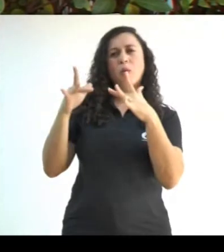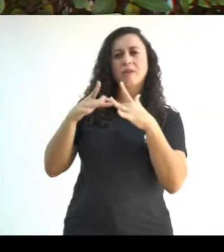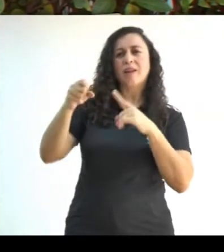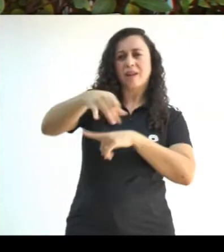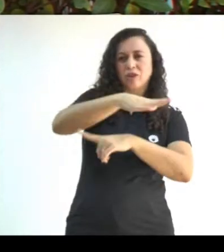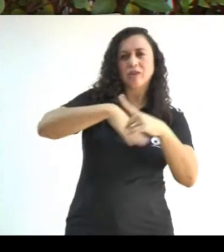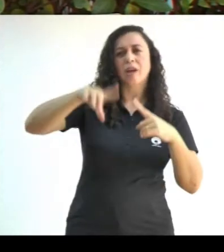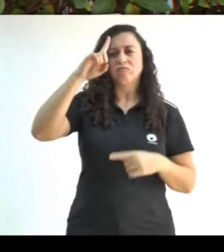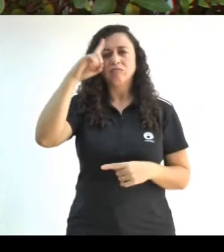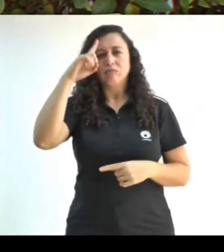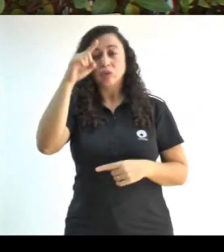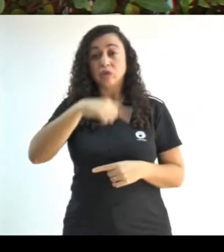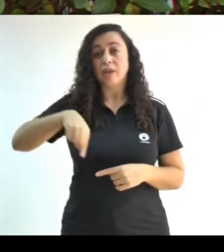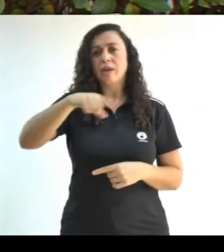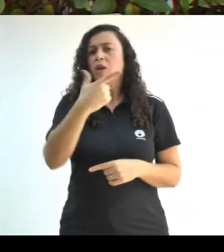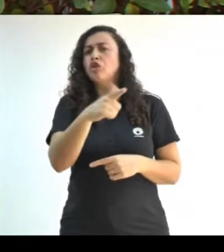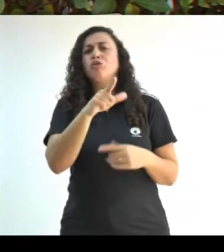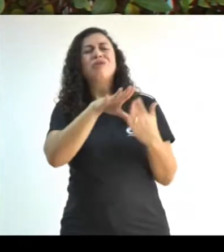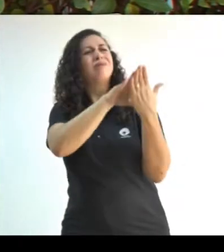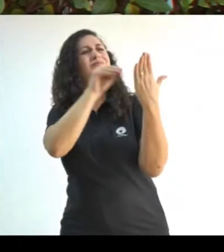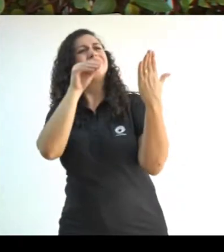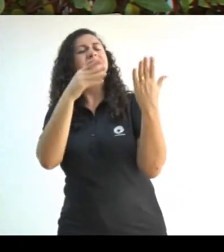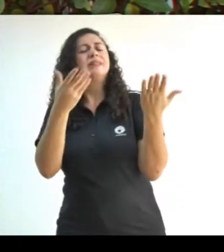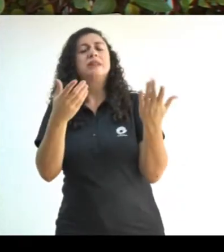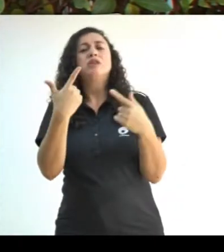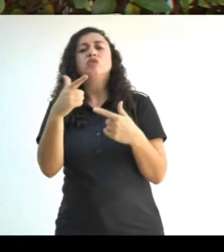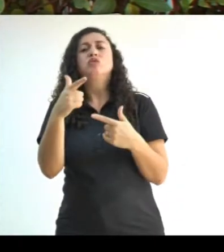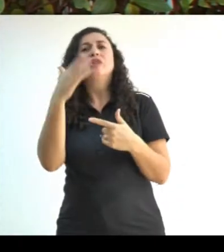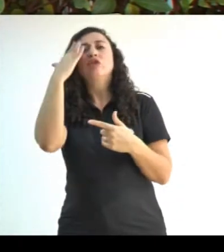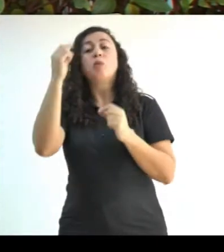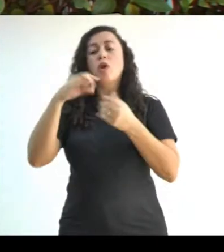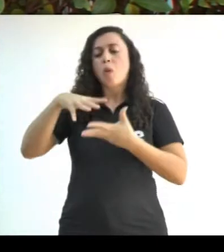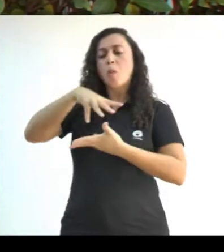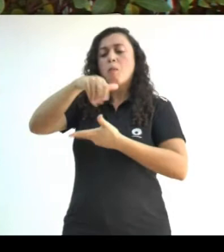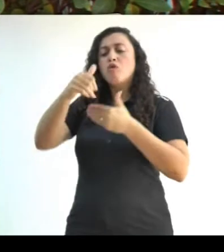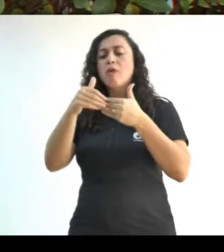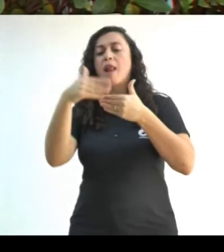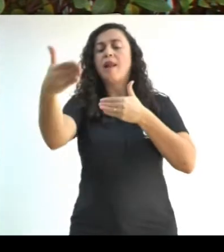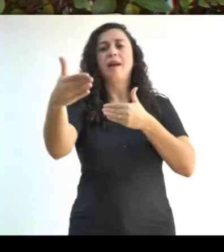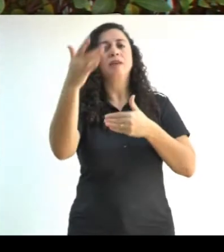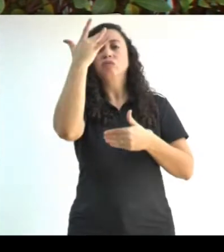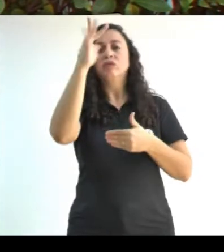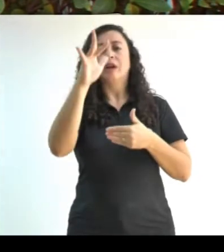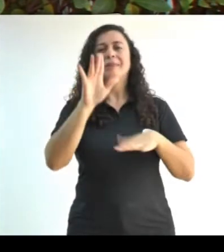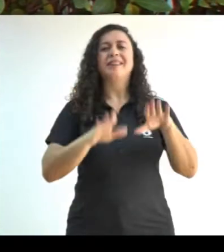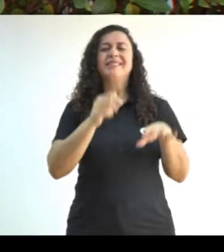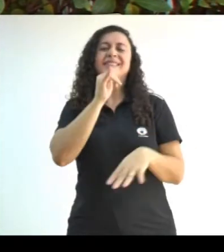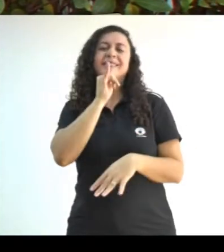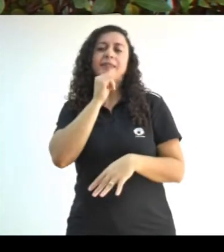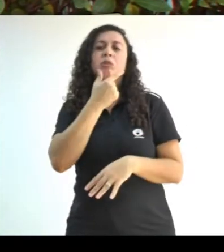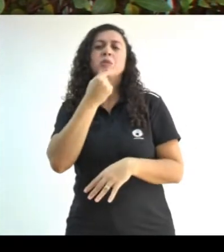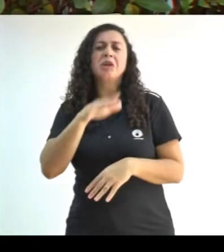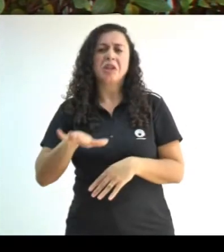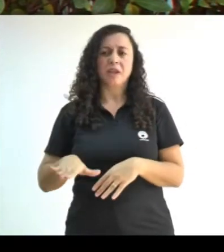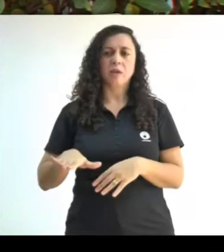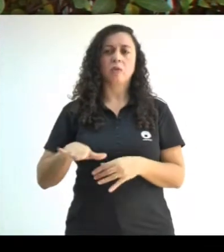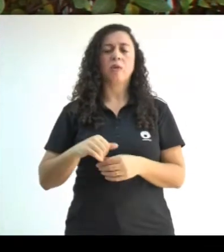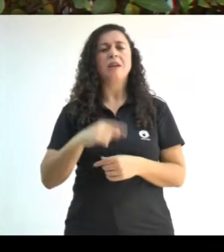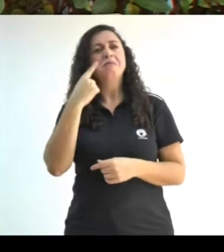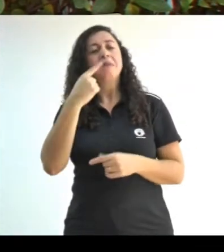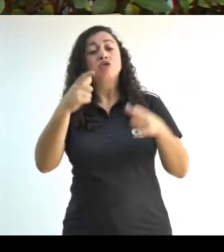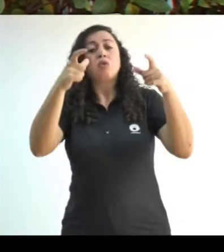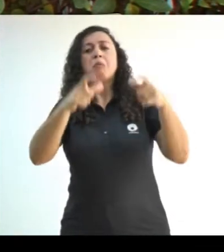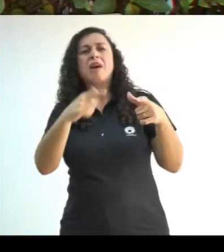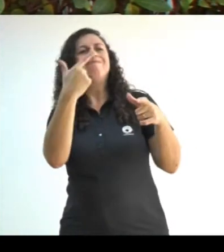contato diariamente não têm a noção da dimensão que é além do mundo dela. Tipo, às vezes um menino, o espelho dele, no